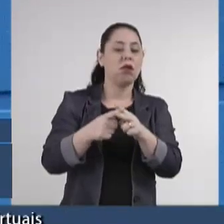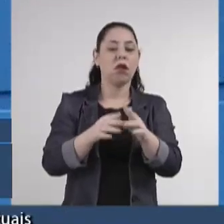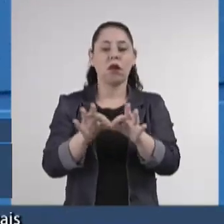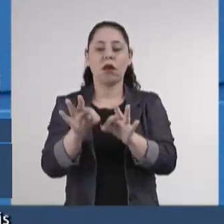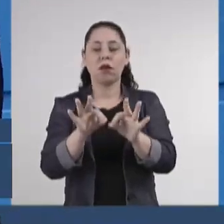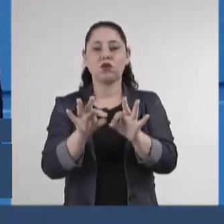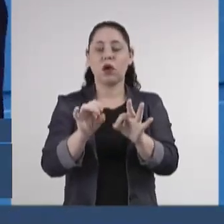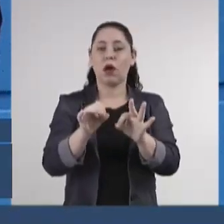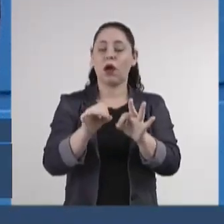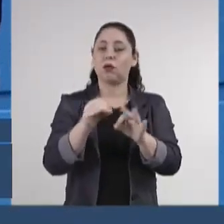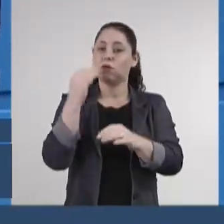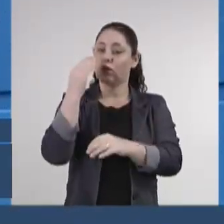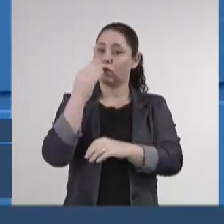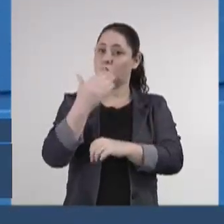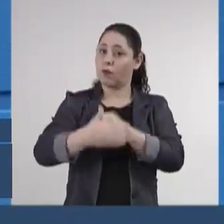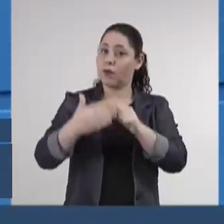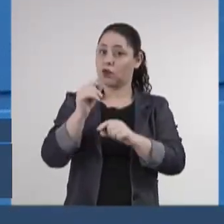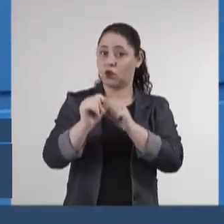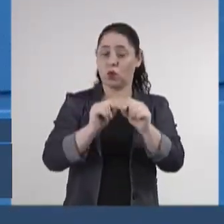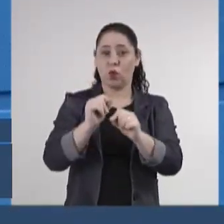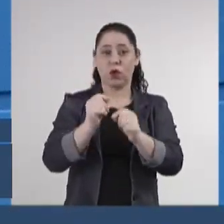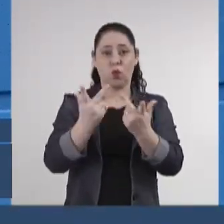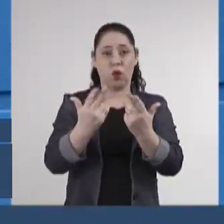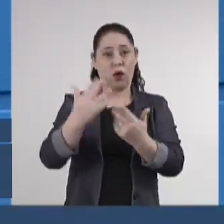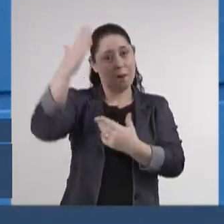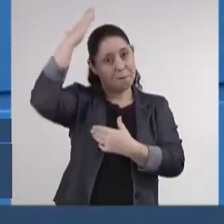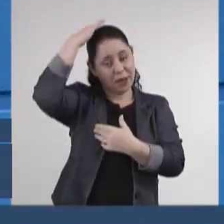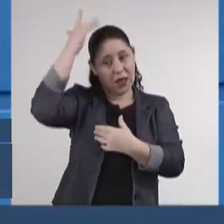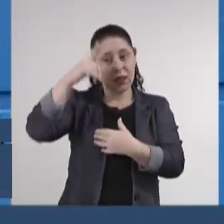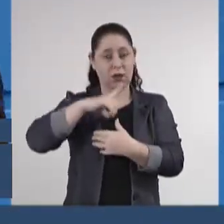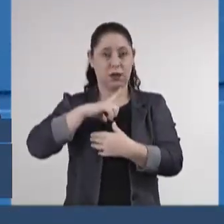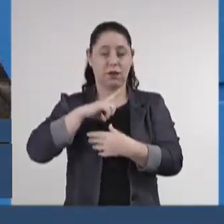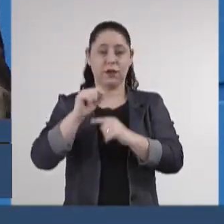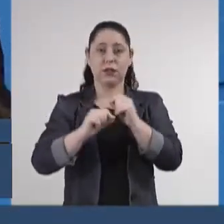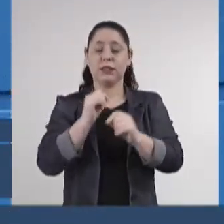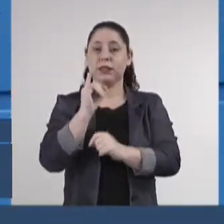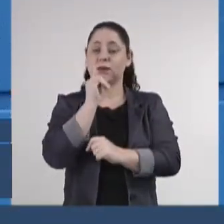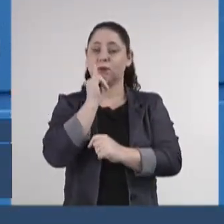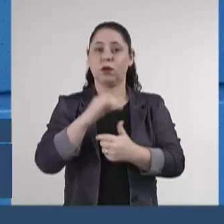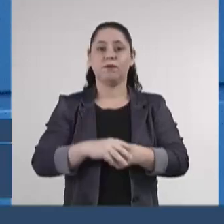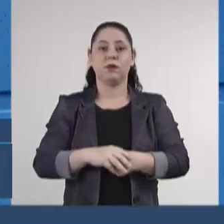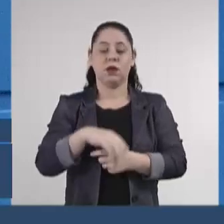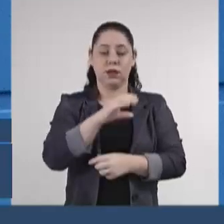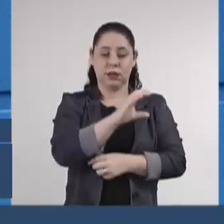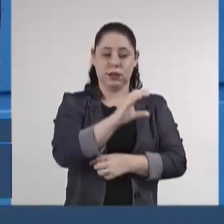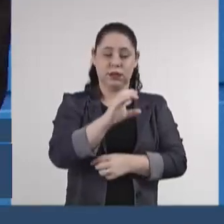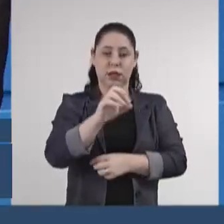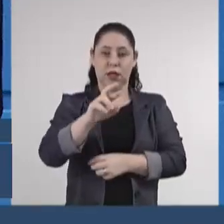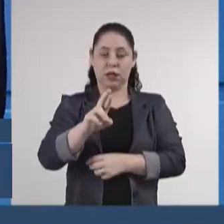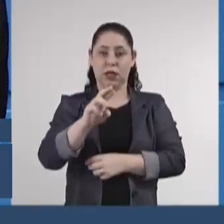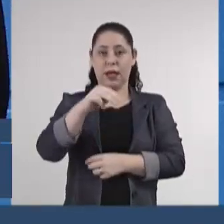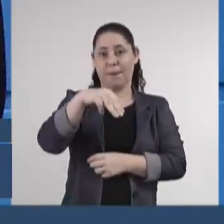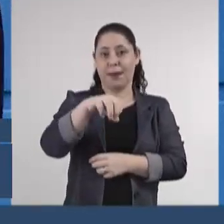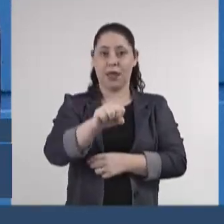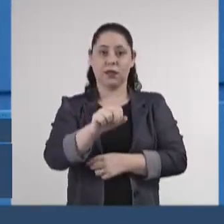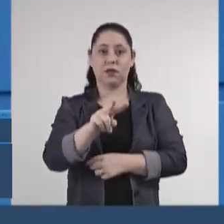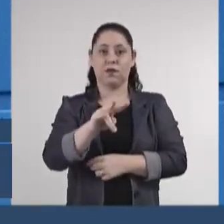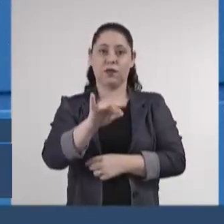defendi ontem, inclusive, como no Paraná ocorreu, que, tendo em vista que a CCR ou a MS